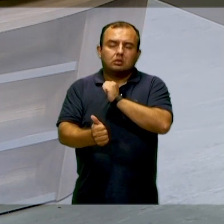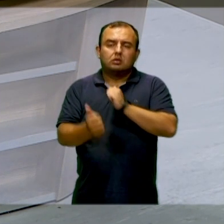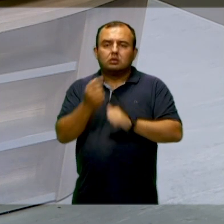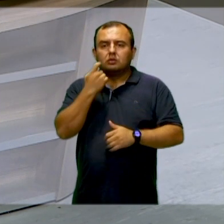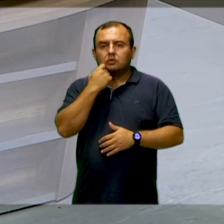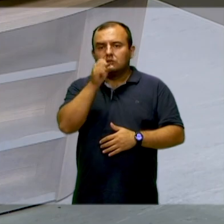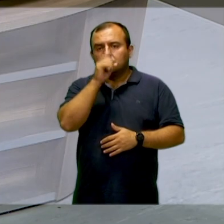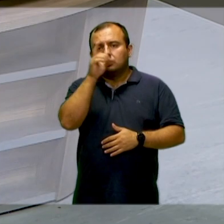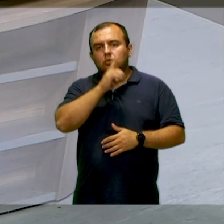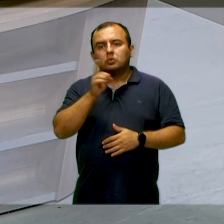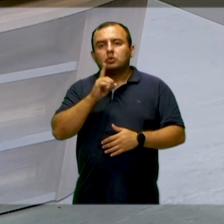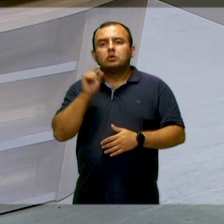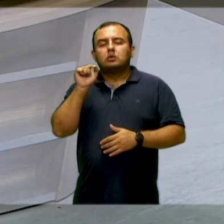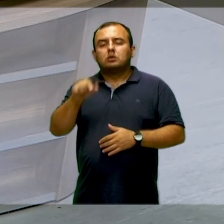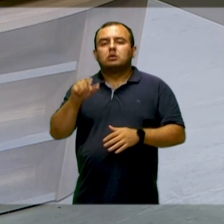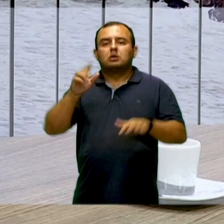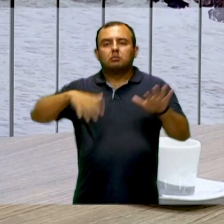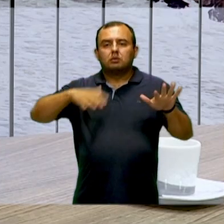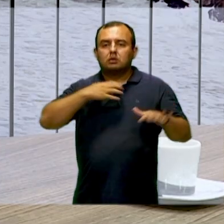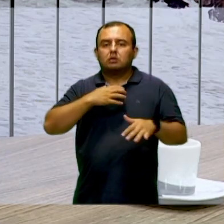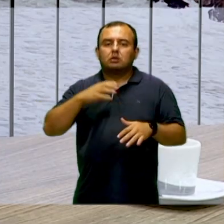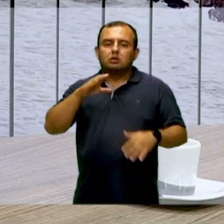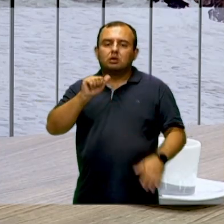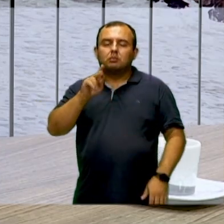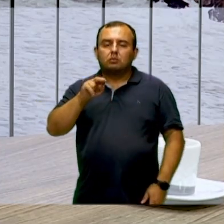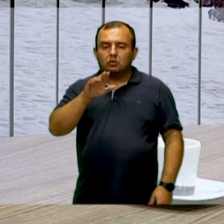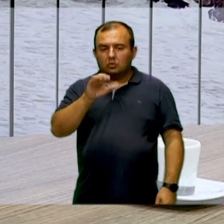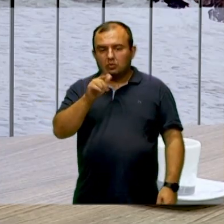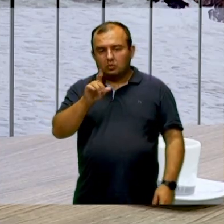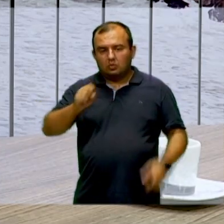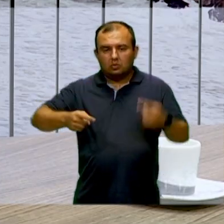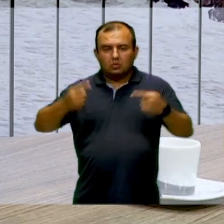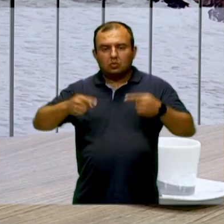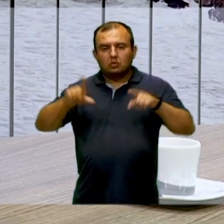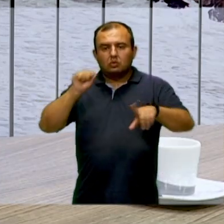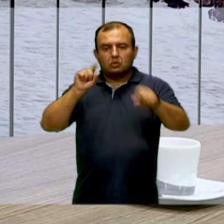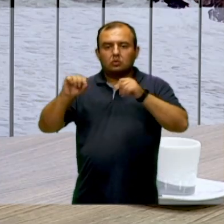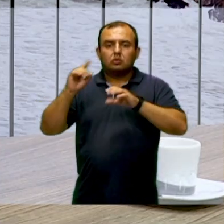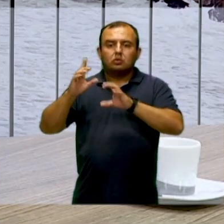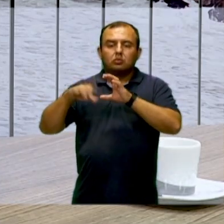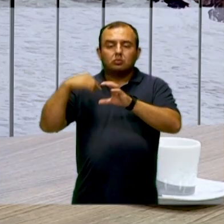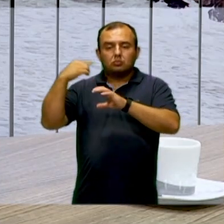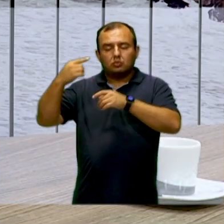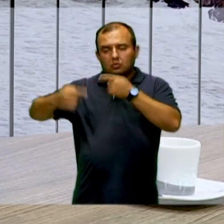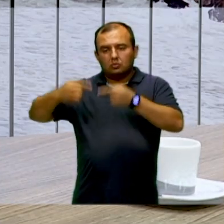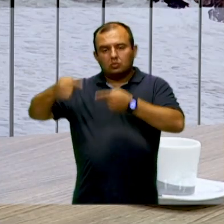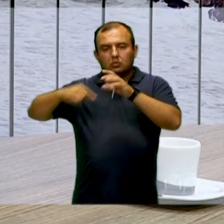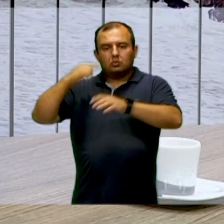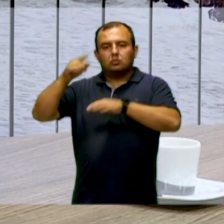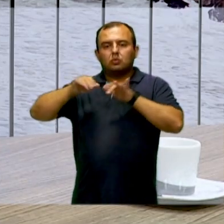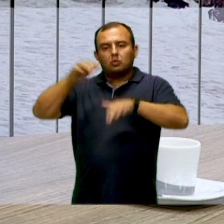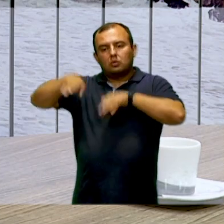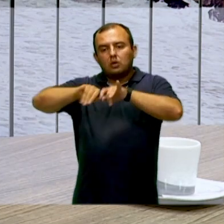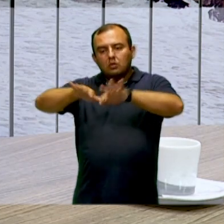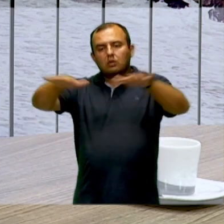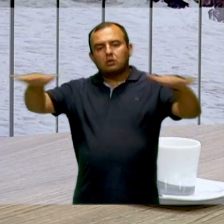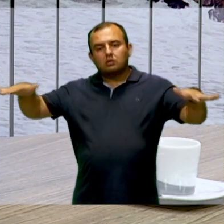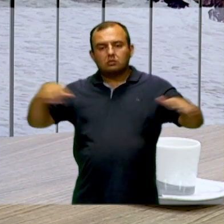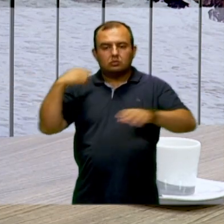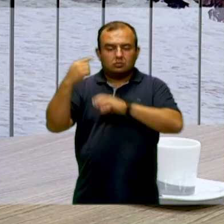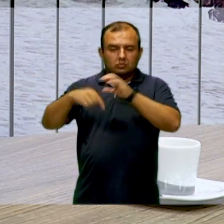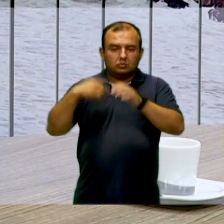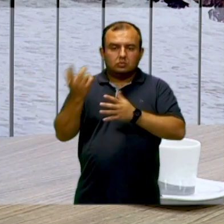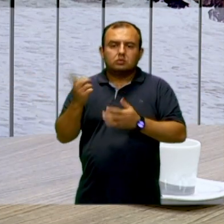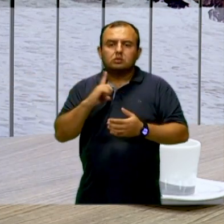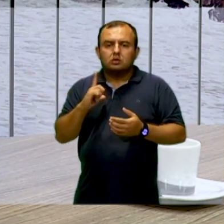sexta, sábado e domingo, ali em Cabeçudos, para competir e serem selecionados para o Mundial de nado livre, né? Então,